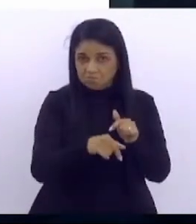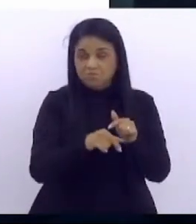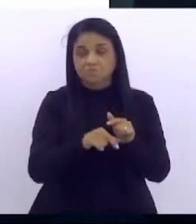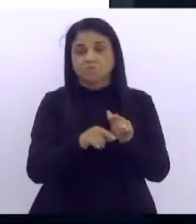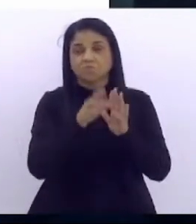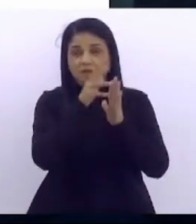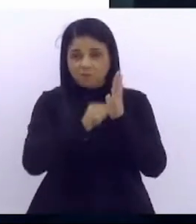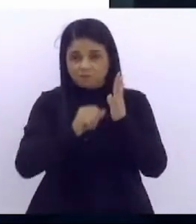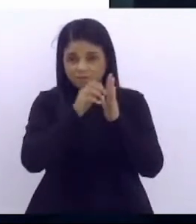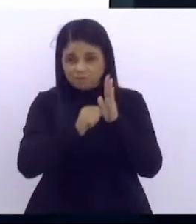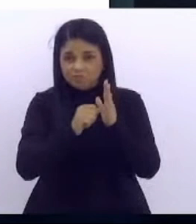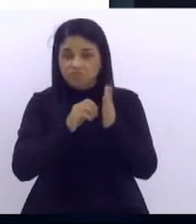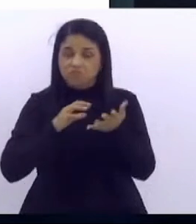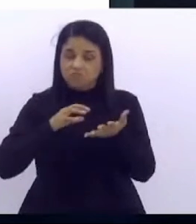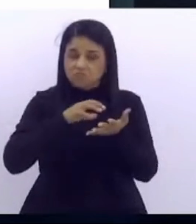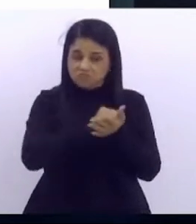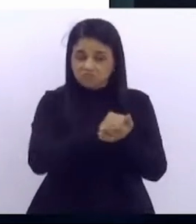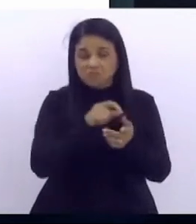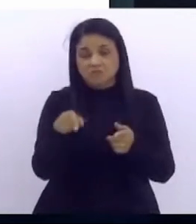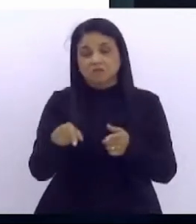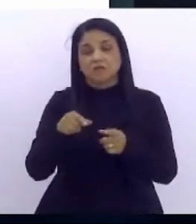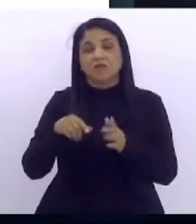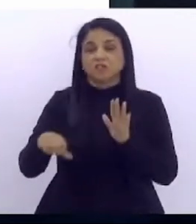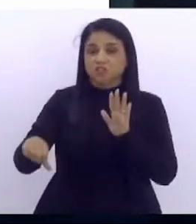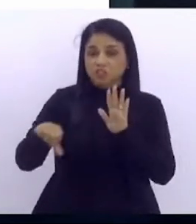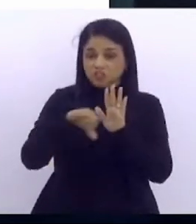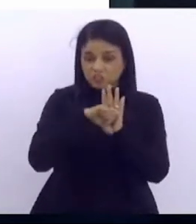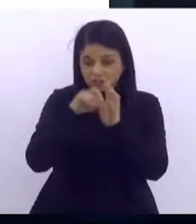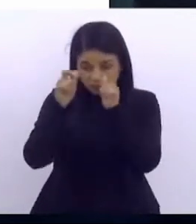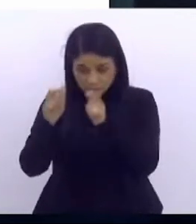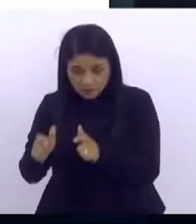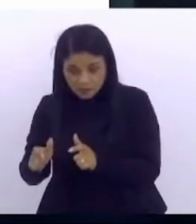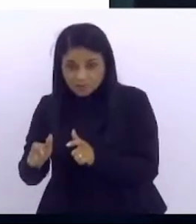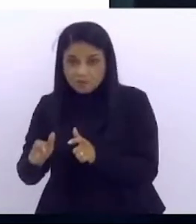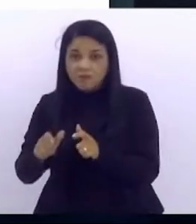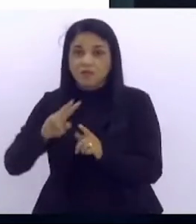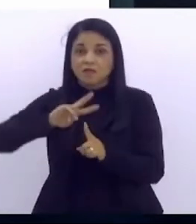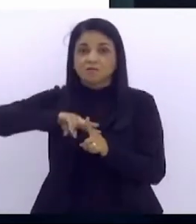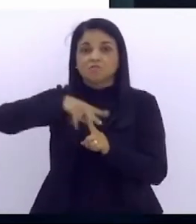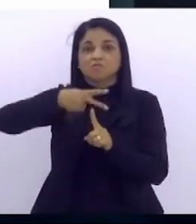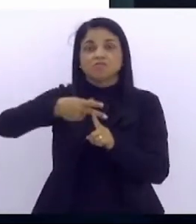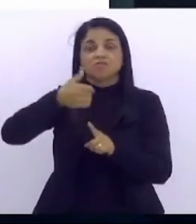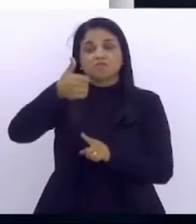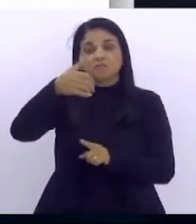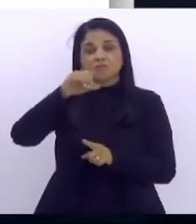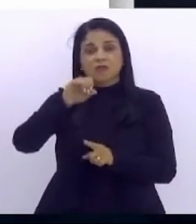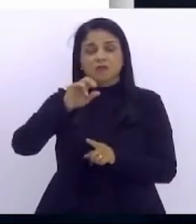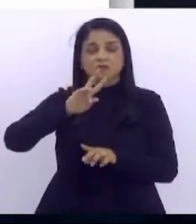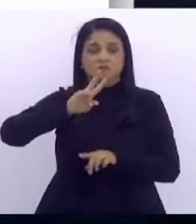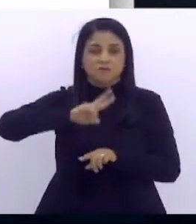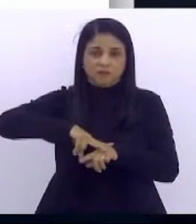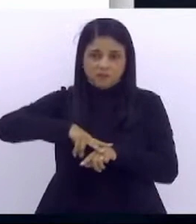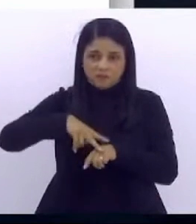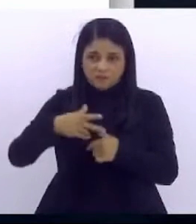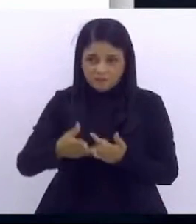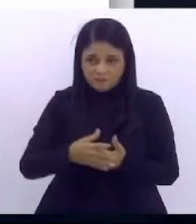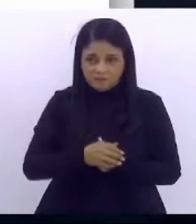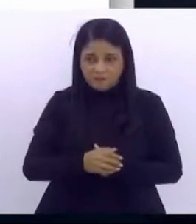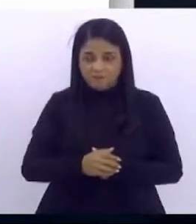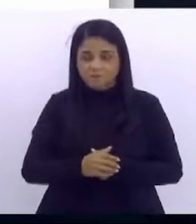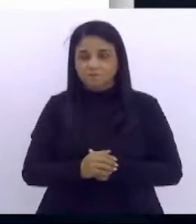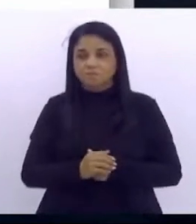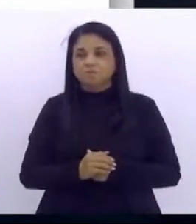e onde é crime está superestimado, talvez em 10 vezes. Agora pode passar o próximo slide. Vamos ver então a prova real. Será que eu